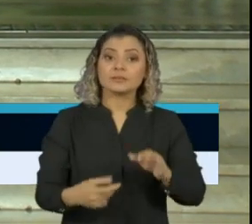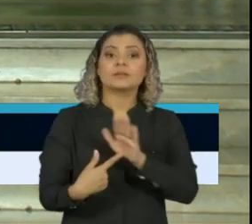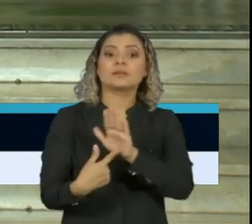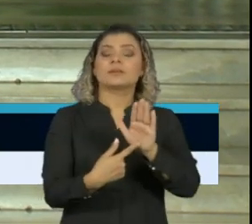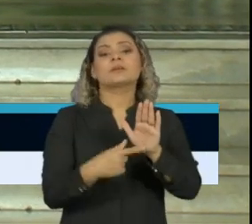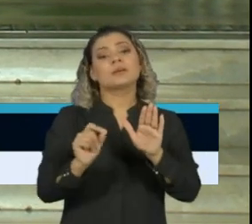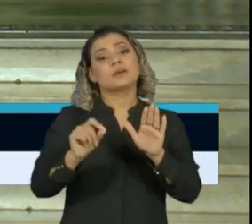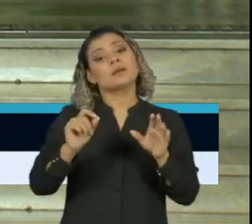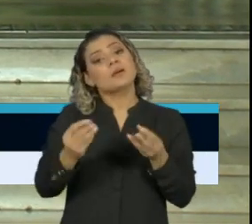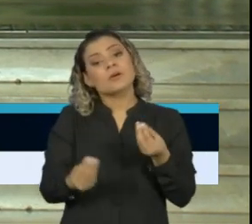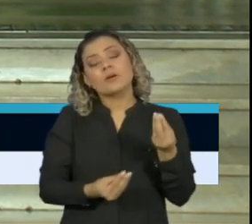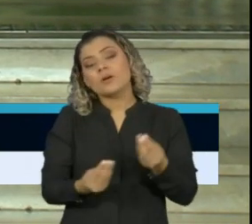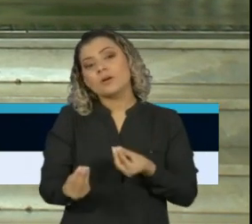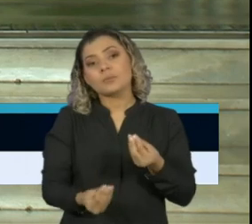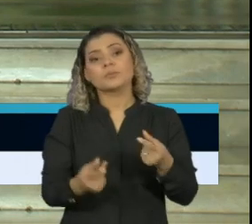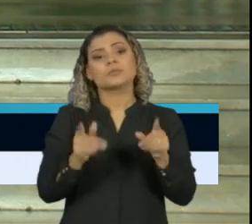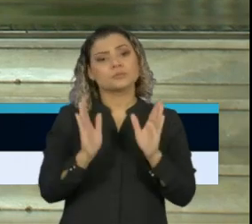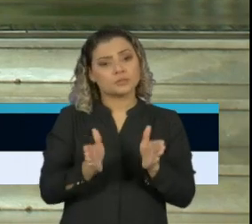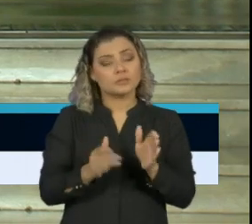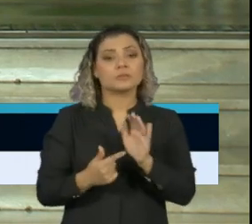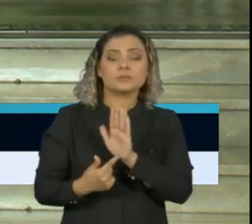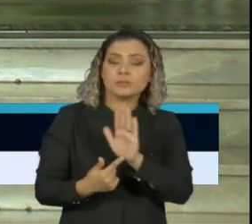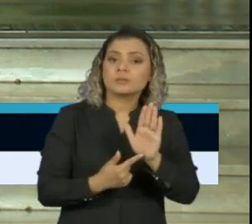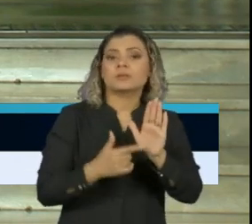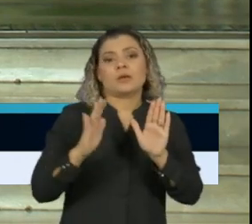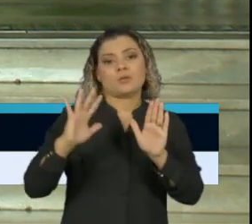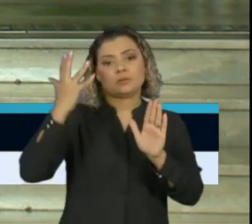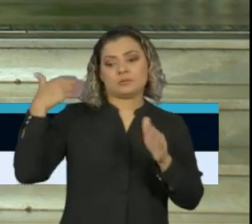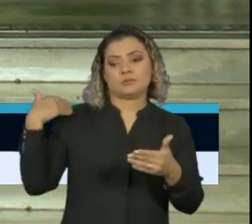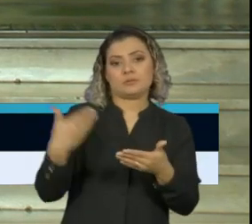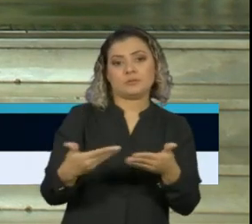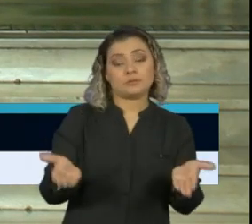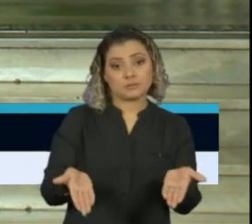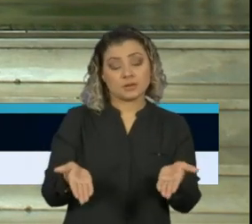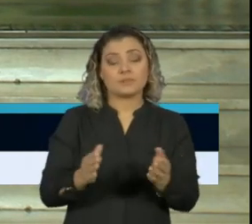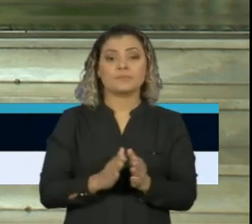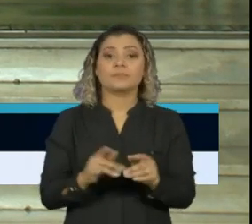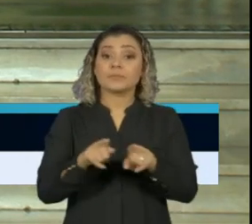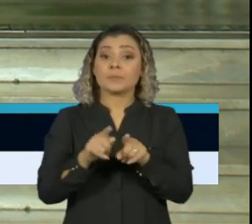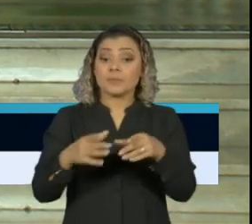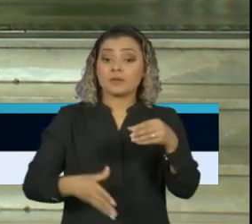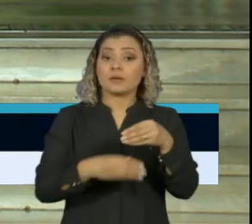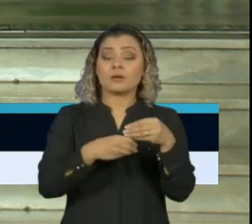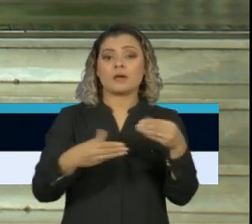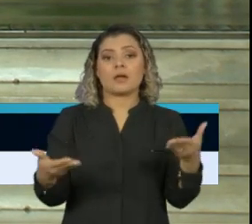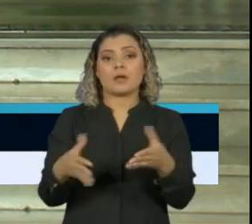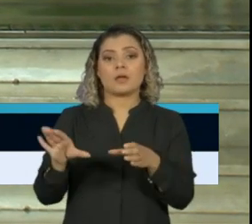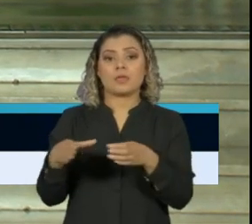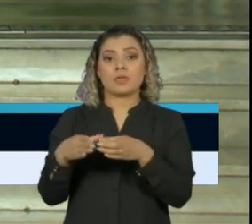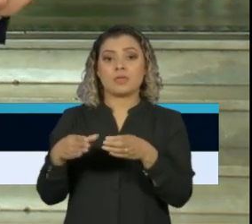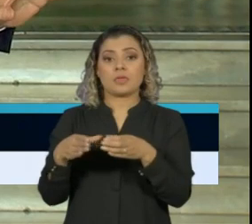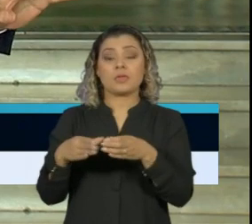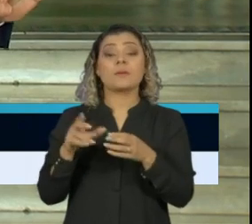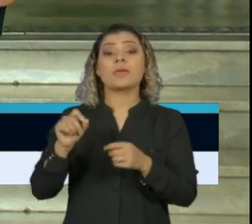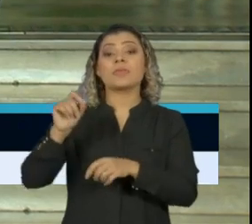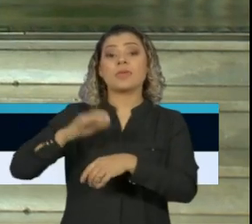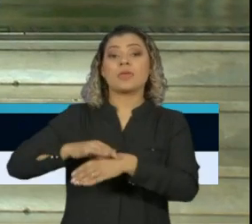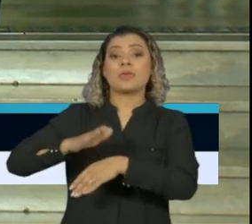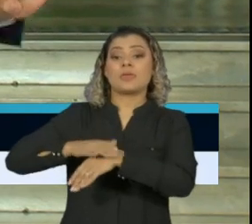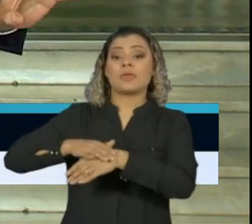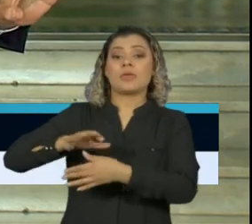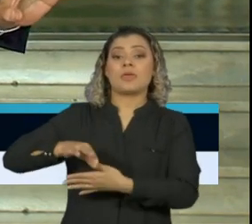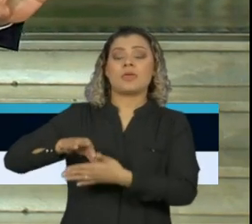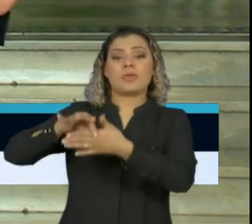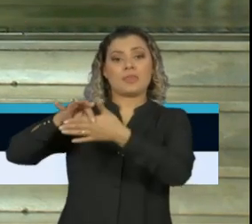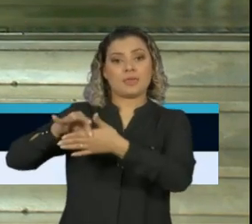regionalizado, situalizado, como já foi indicado aqui. E a complementação desta resposta é feita por quem comanda,